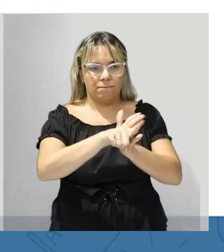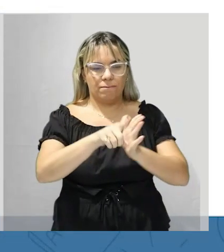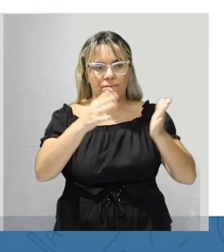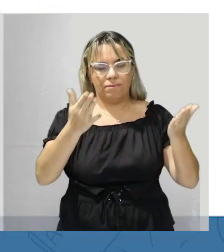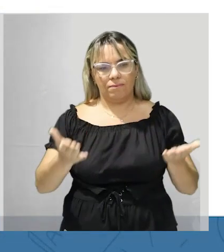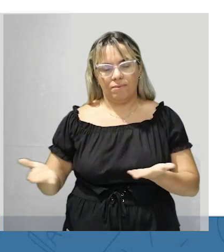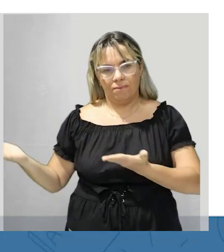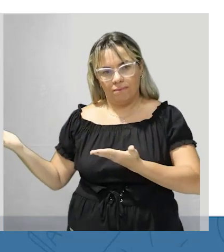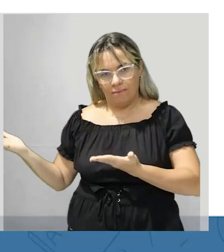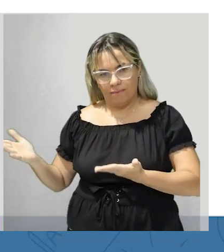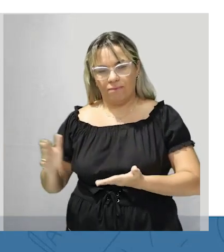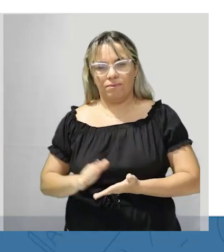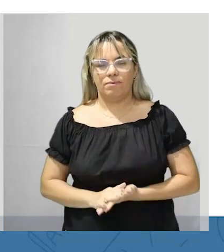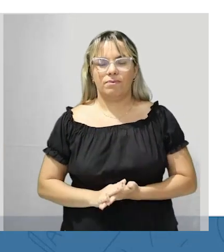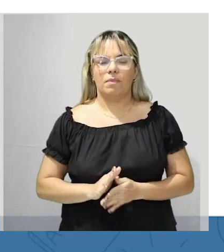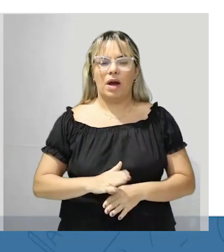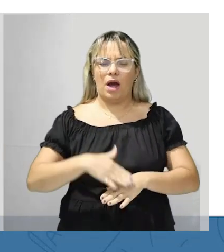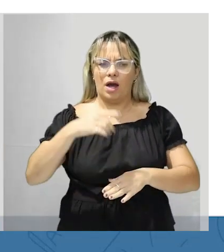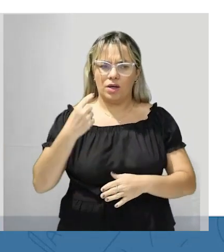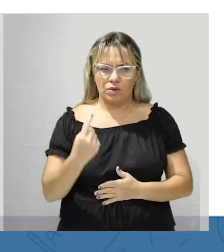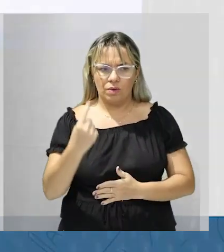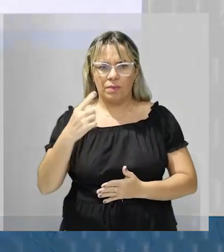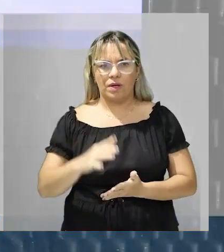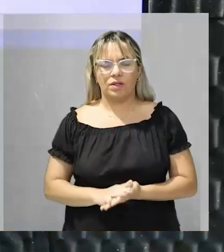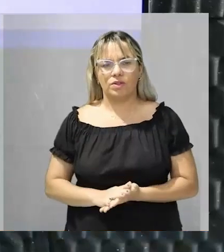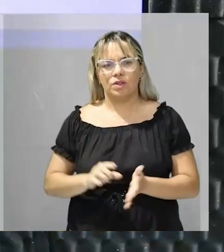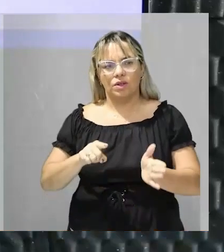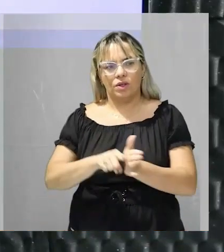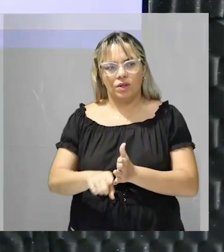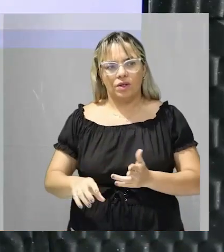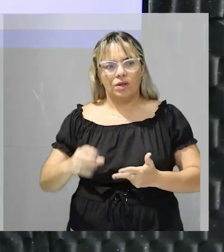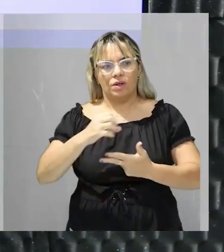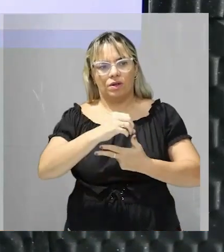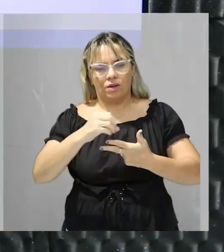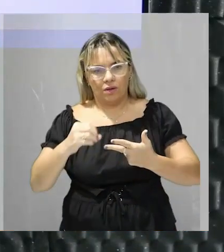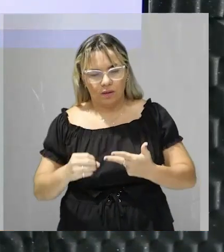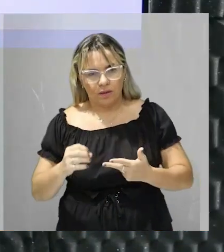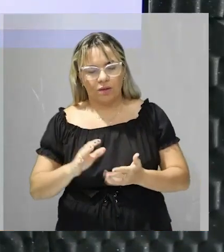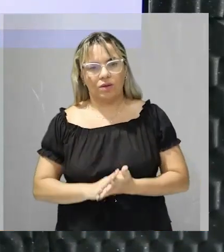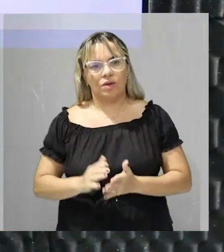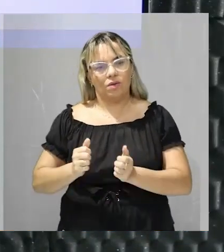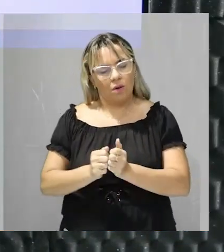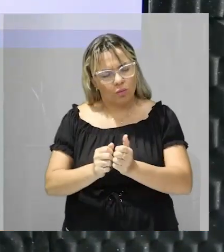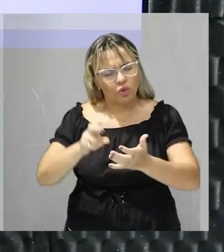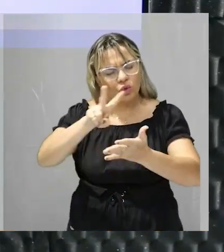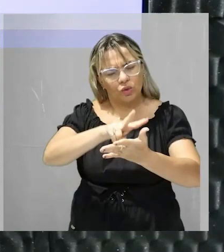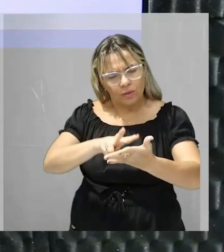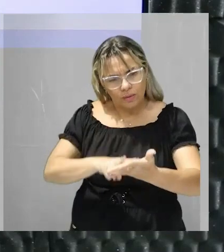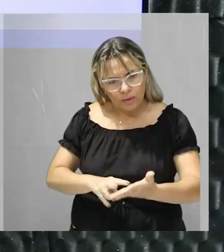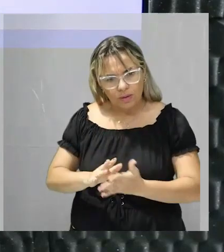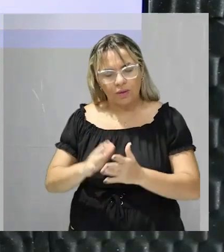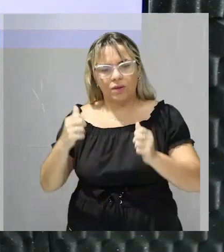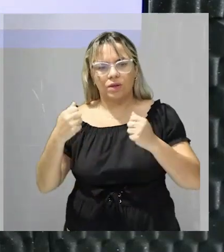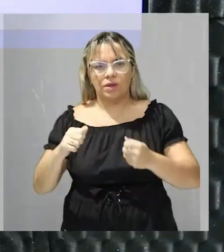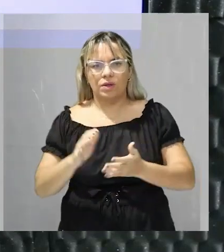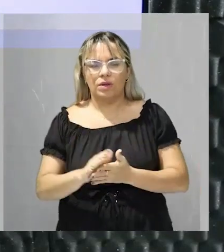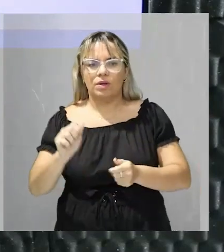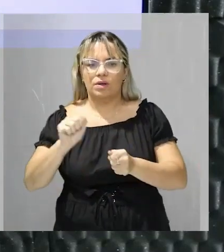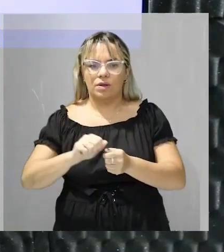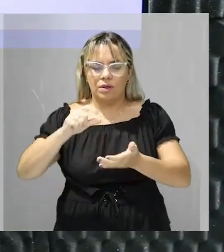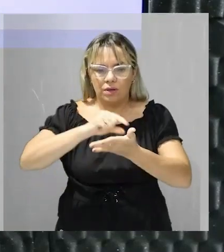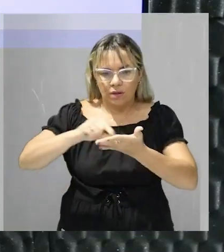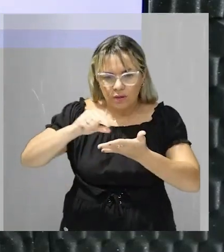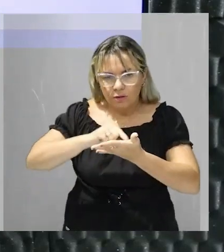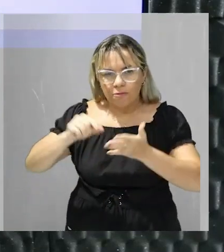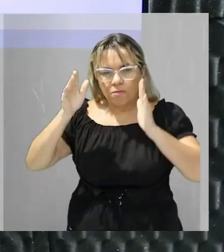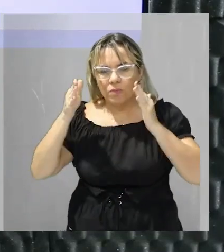tá e mais uma questão do Enem Como eu te digo sempre acompanhe a leitura Se necessário faz o grifo